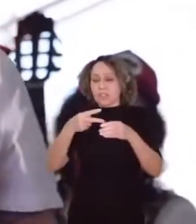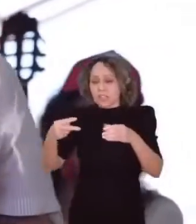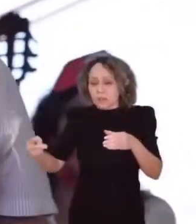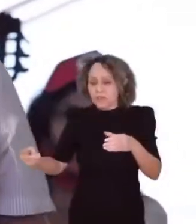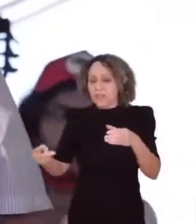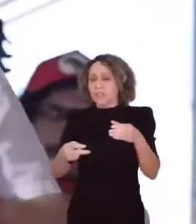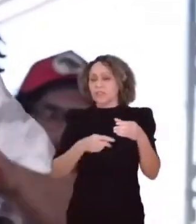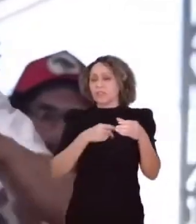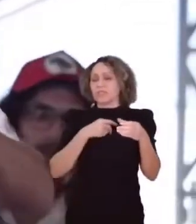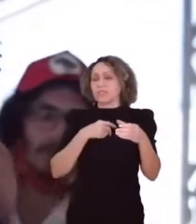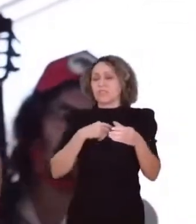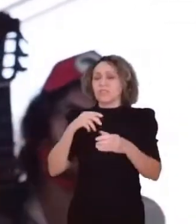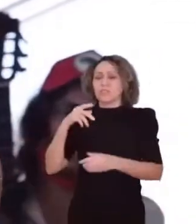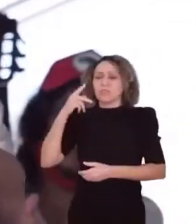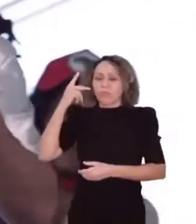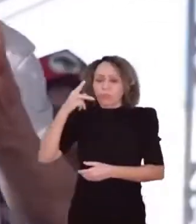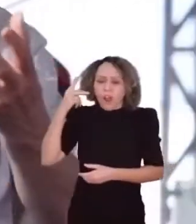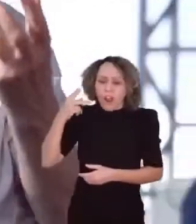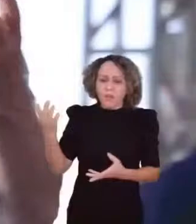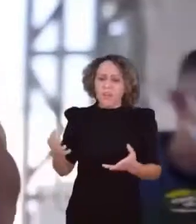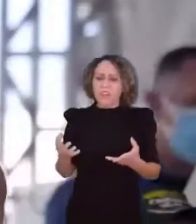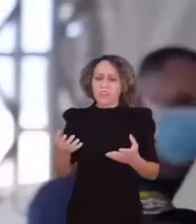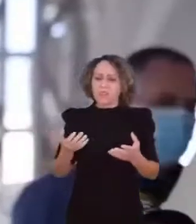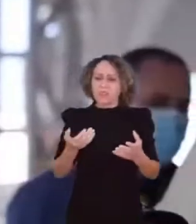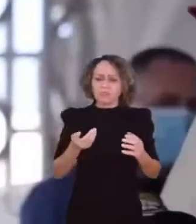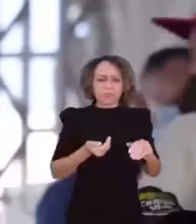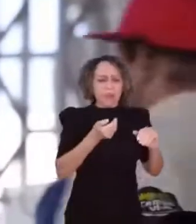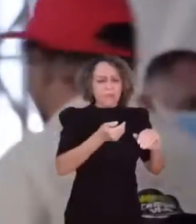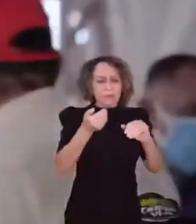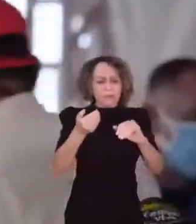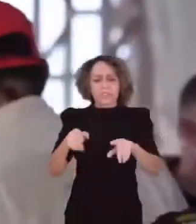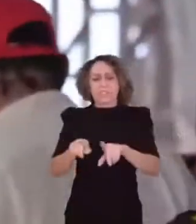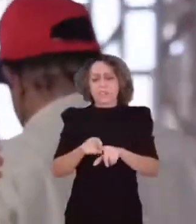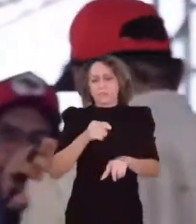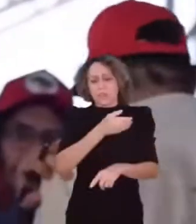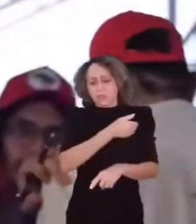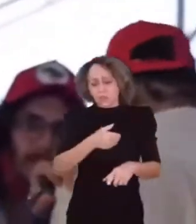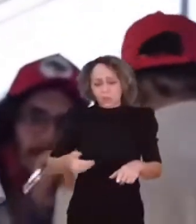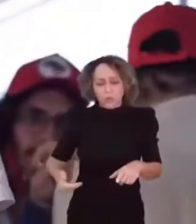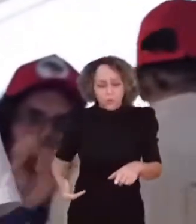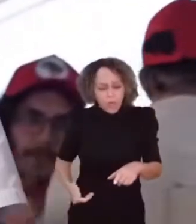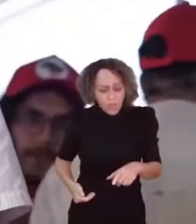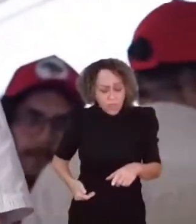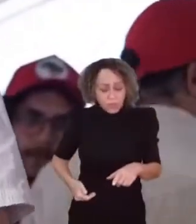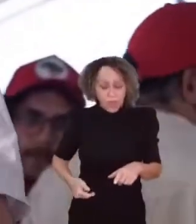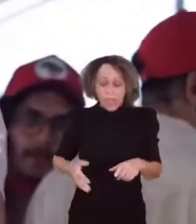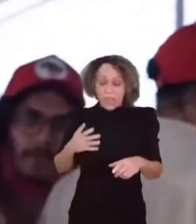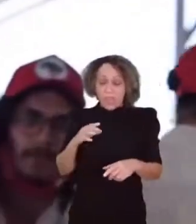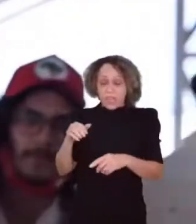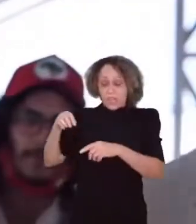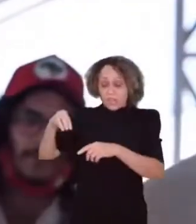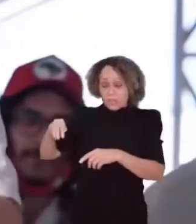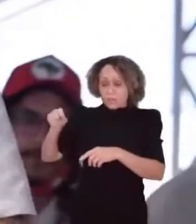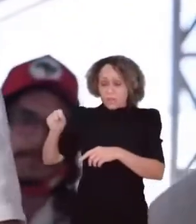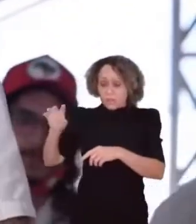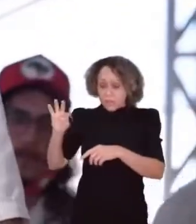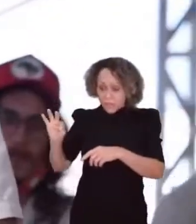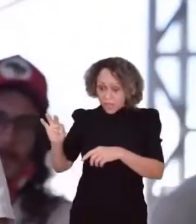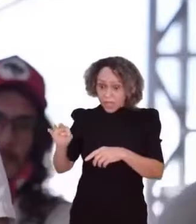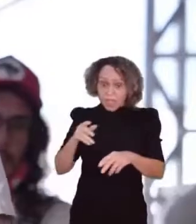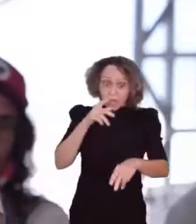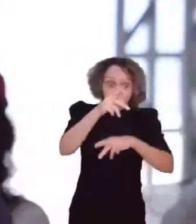governos. É essa união popular que permitirá nós